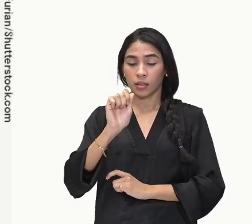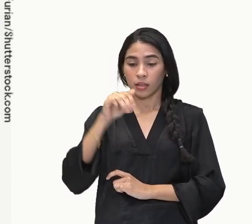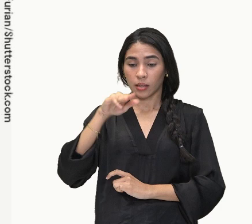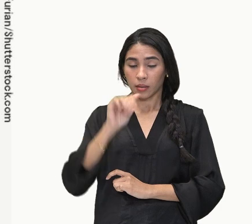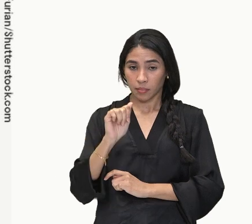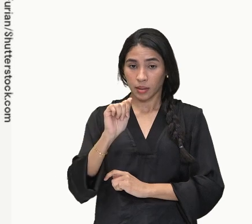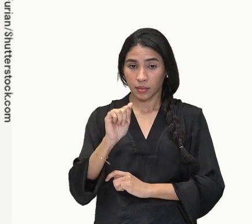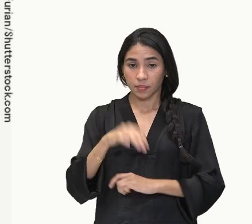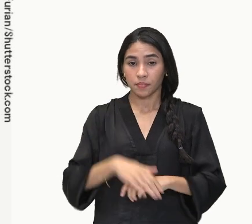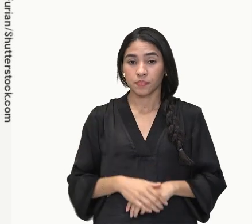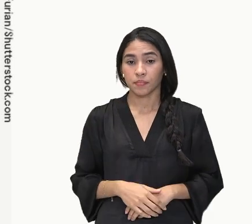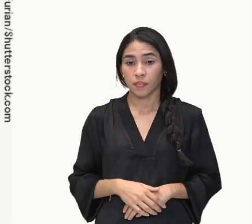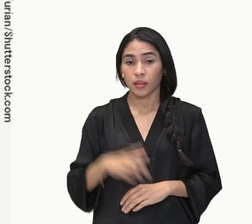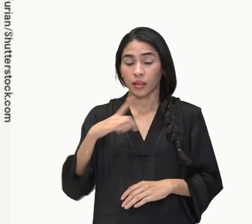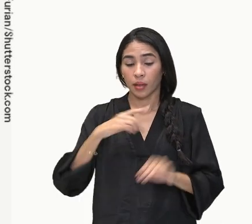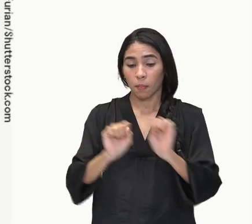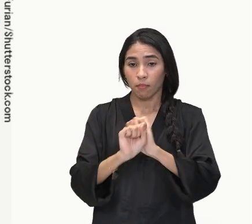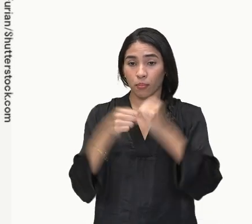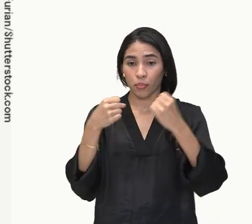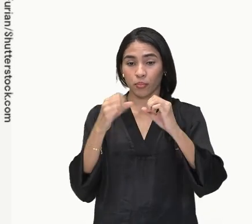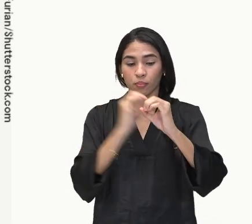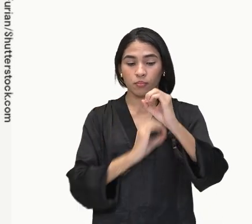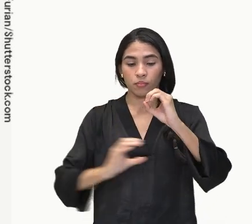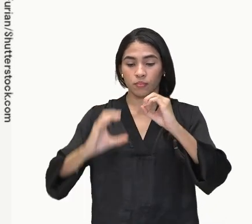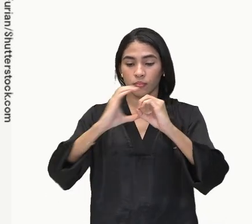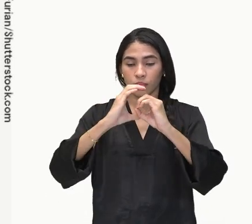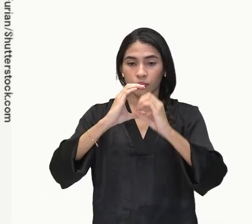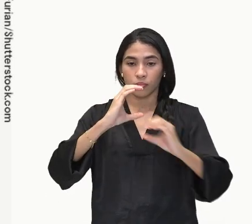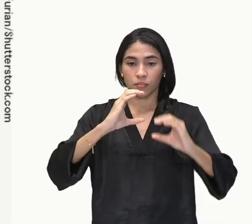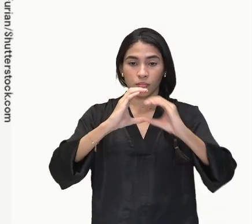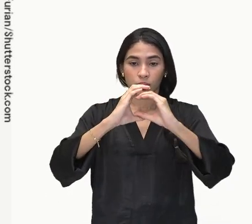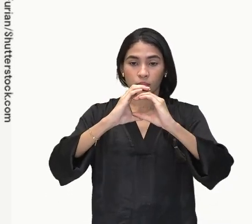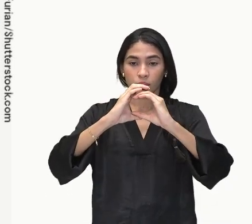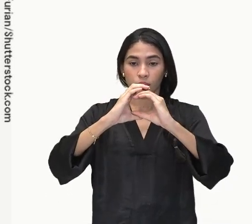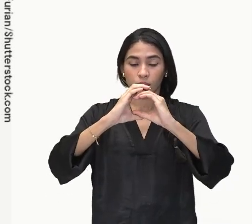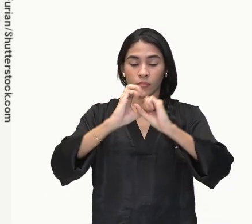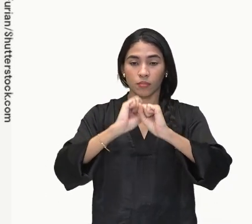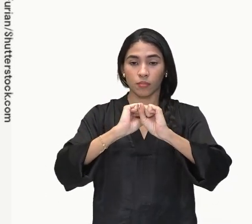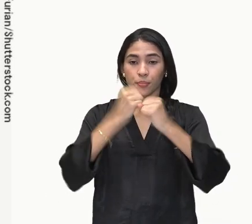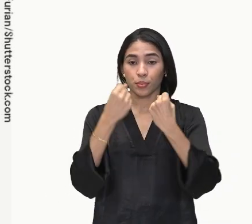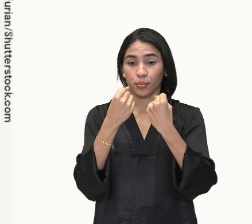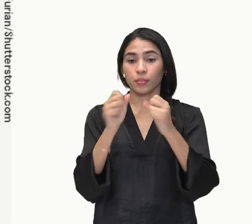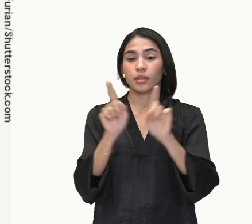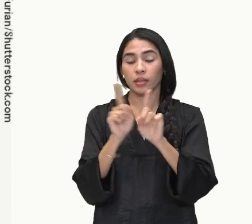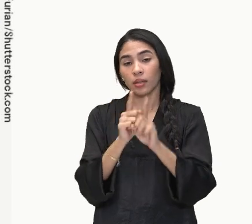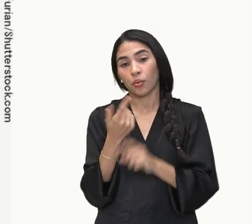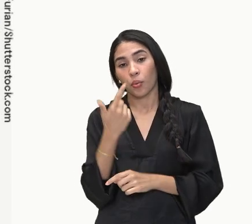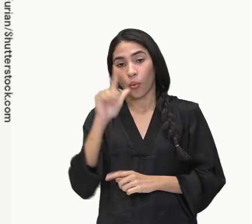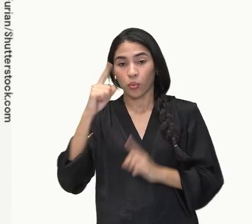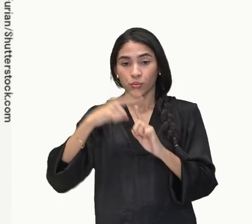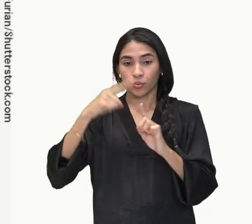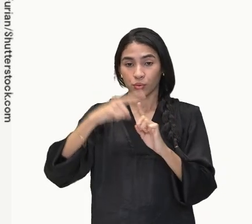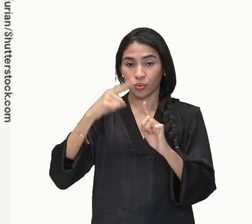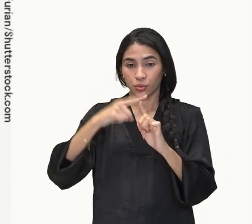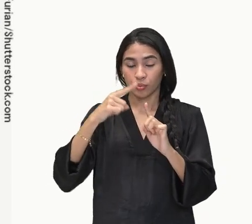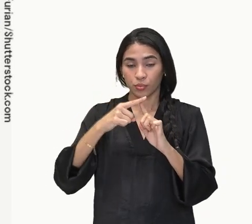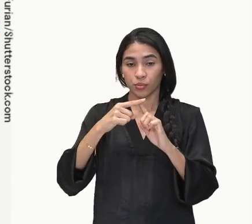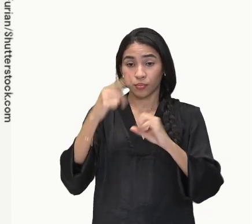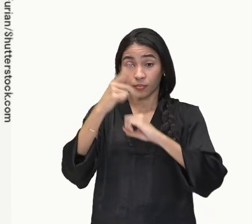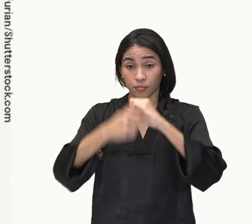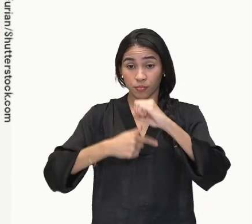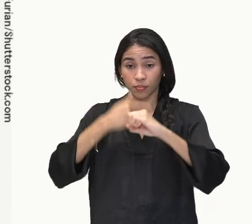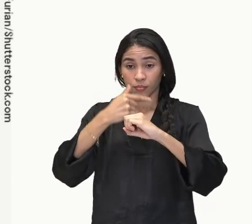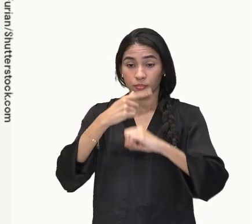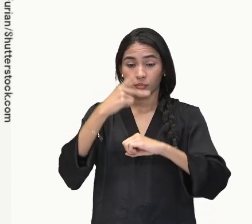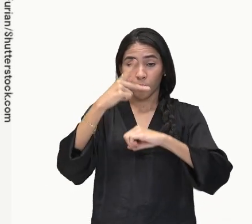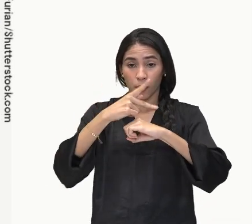radiação, ocorre a fissão desses núcleos, também ocorre a formação de outros prótons. E aí, esses